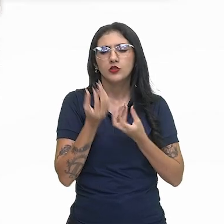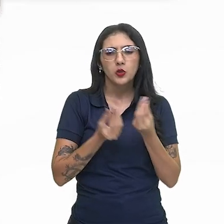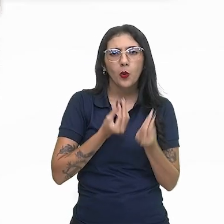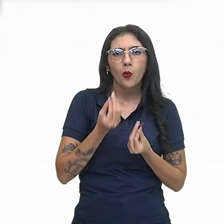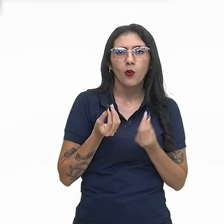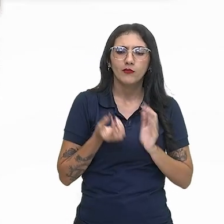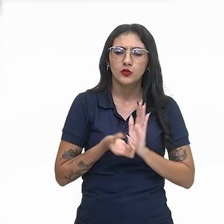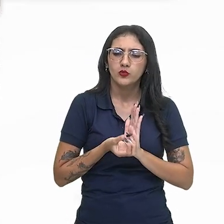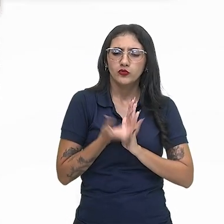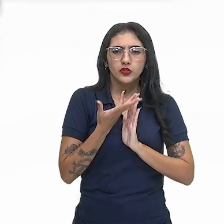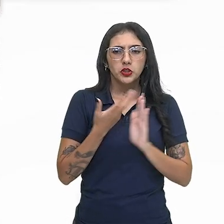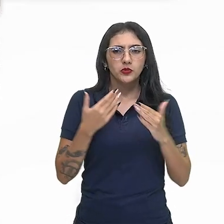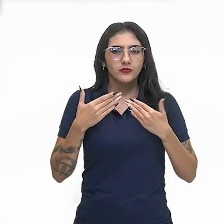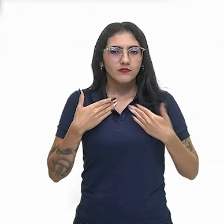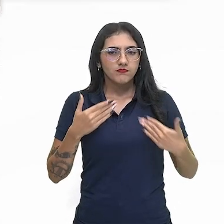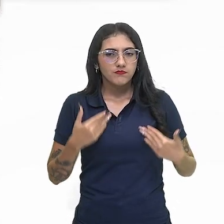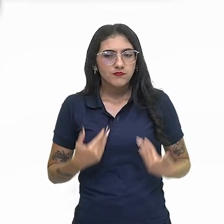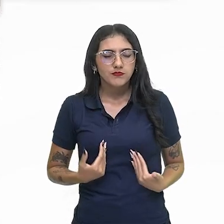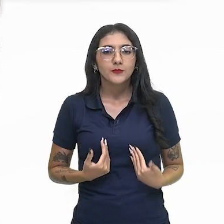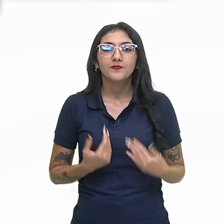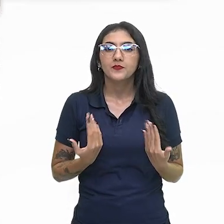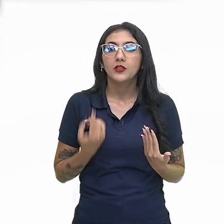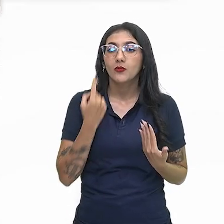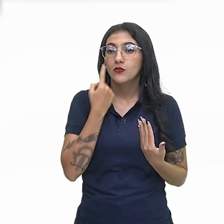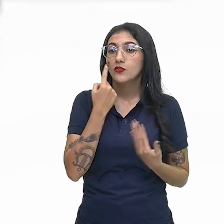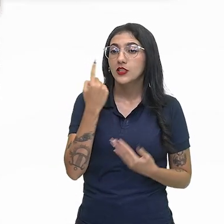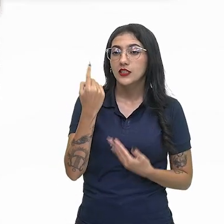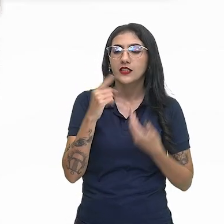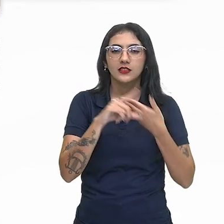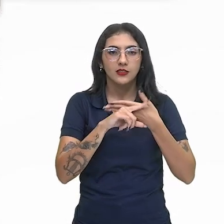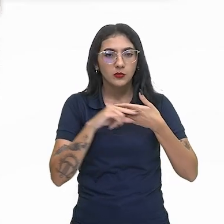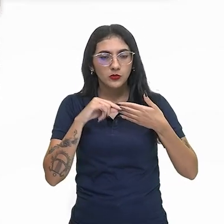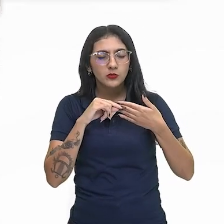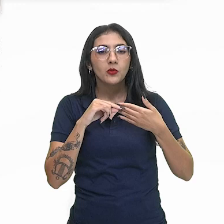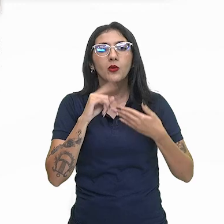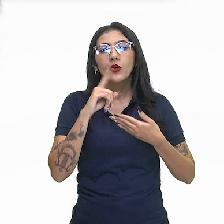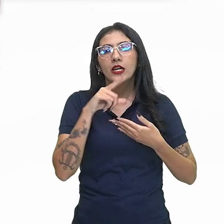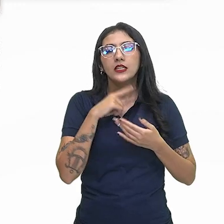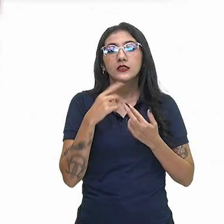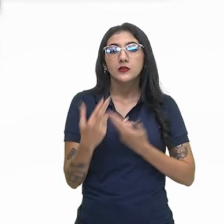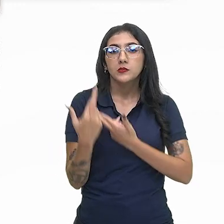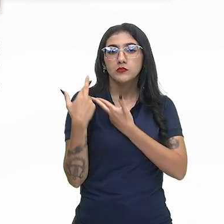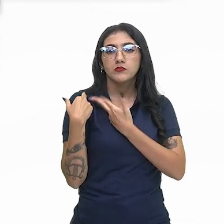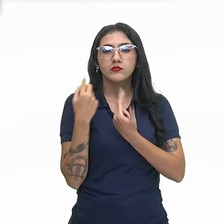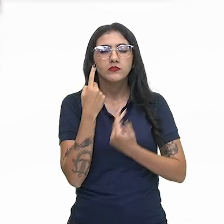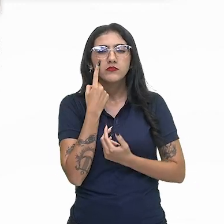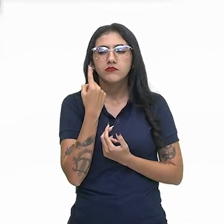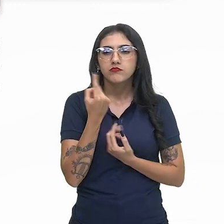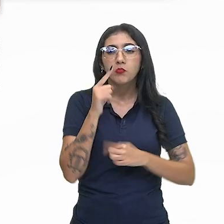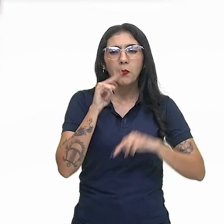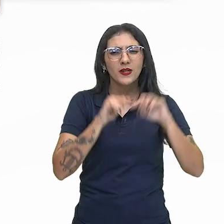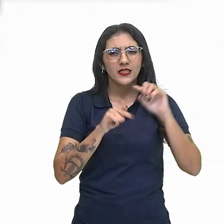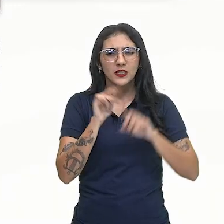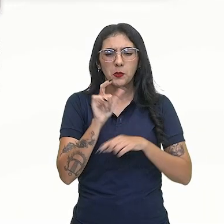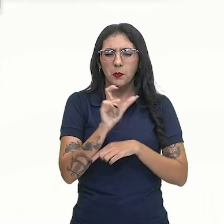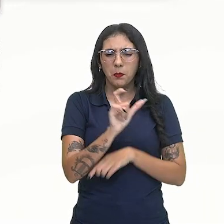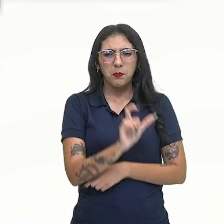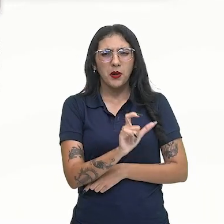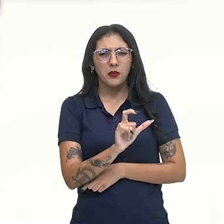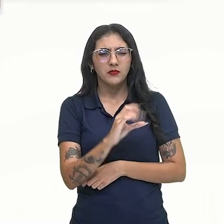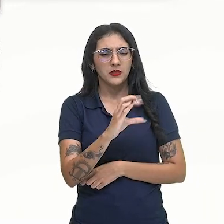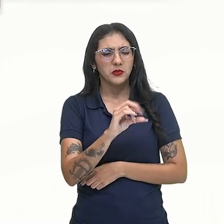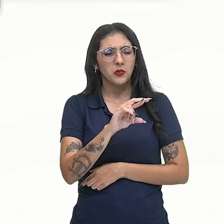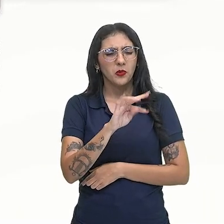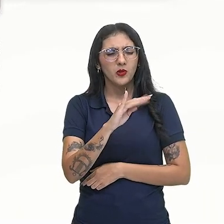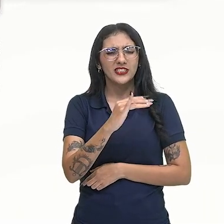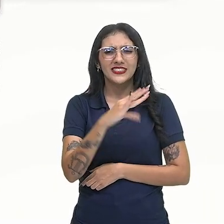formados, compostos, e foi justamente Hooke, ao observar uma lâmina de cortiça. E o que é uma lâmina